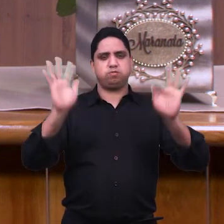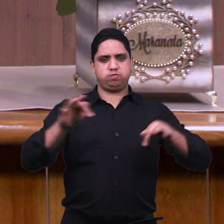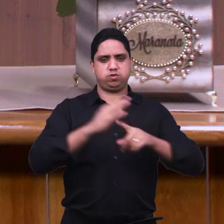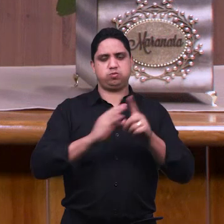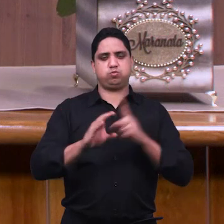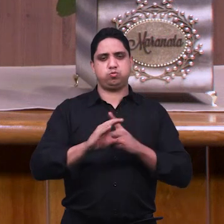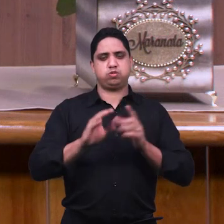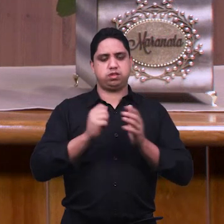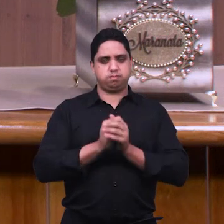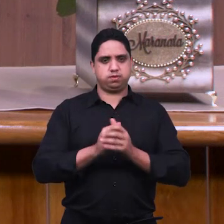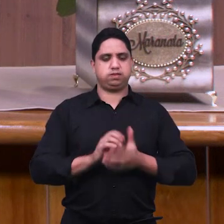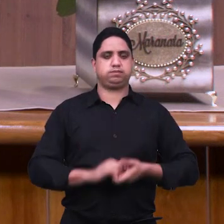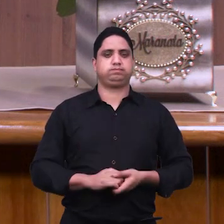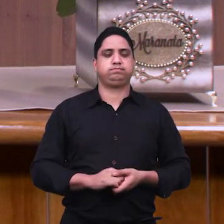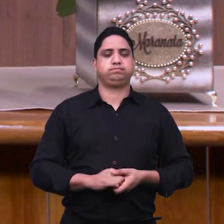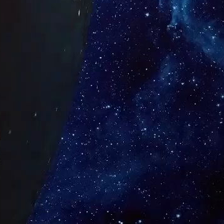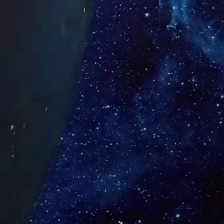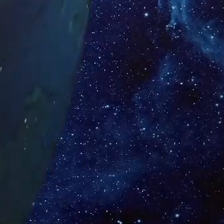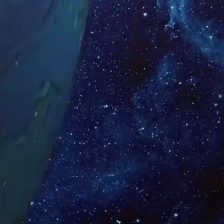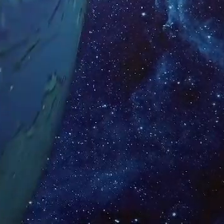Está encerrado o nosso culto. Amém.